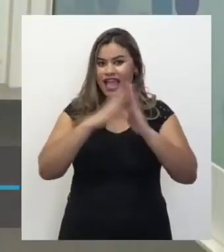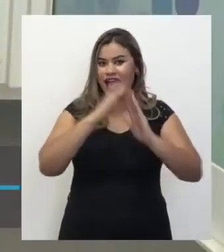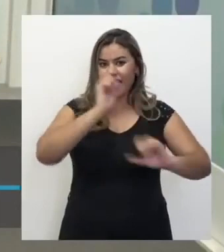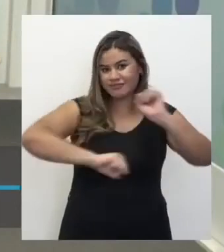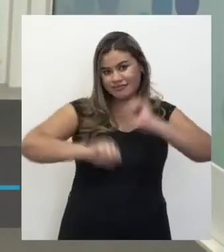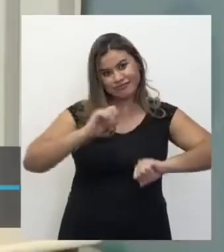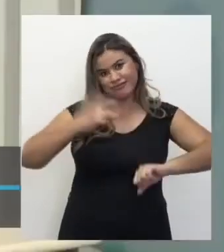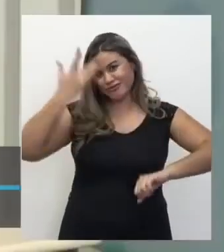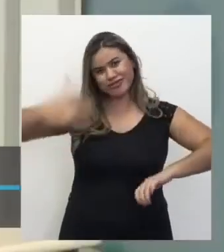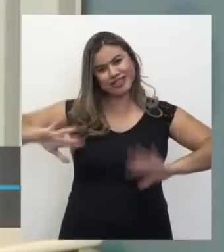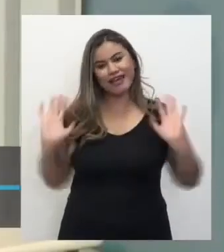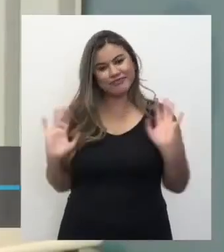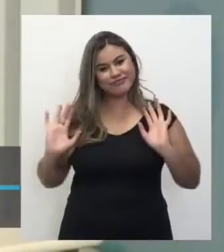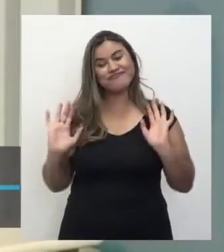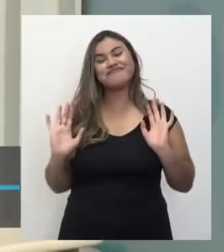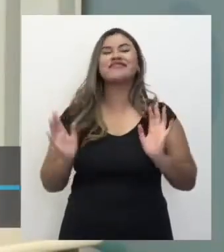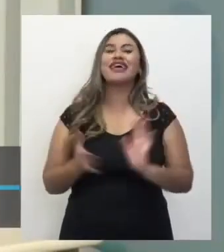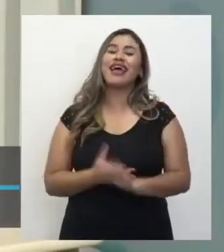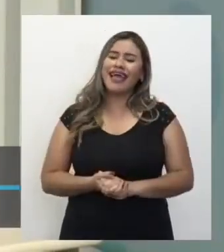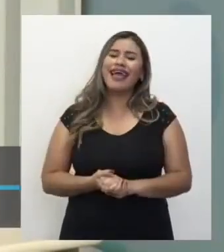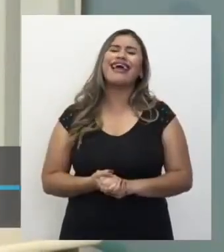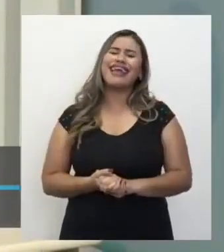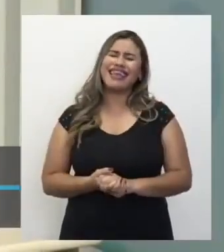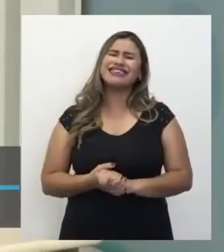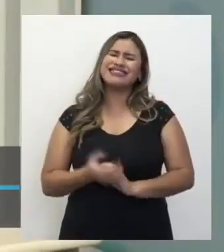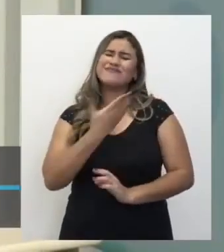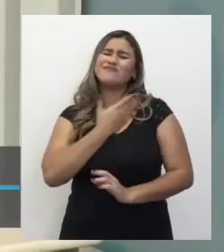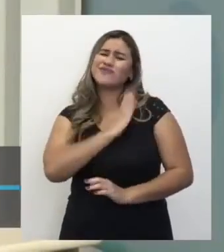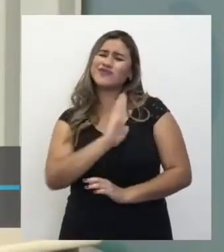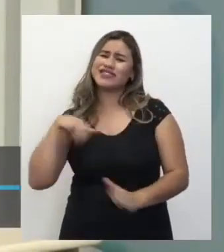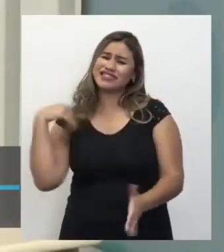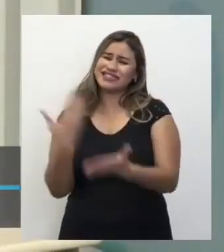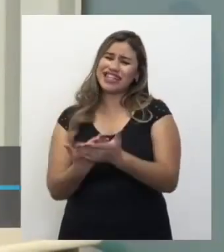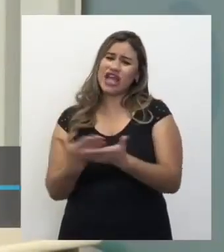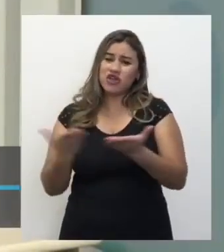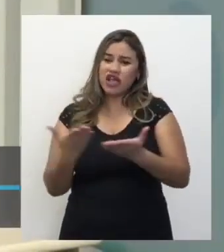preconceito, um estereótipo que as mulheres carregam até os dias de hoje. Olha, não sabe